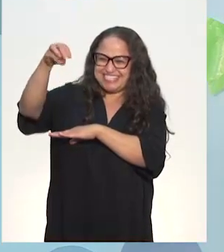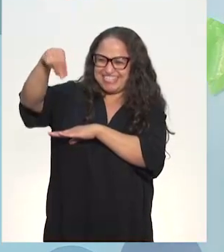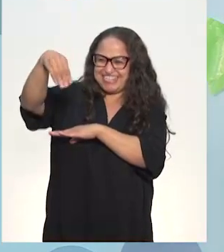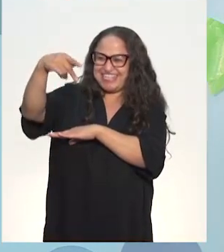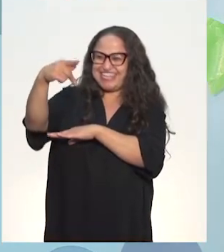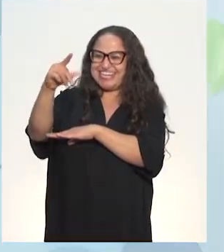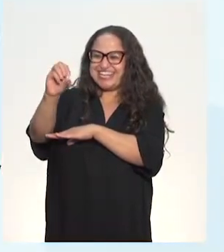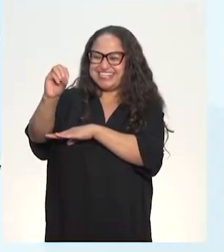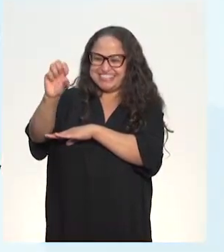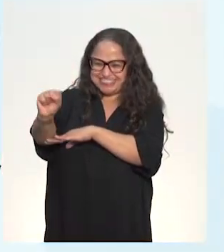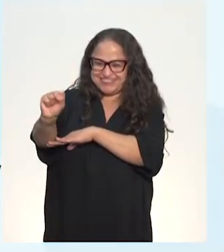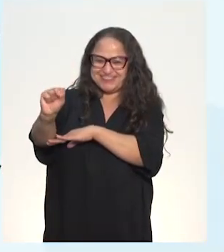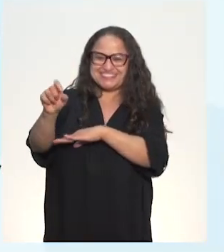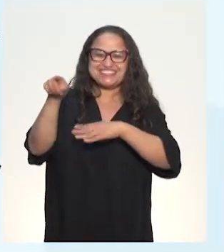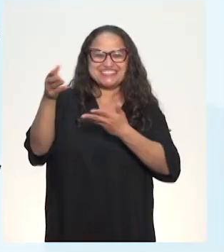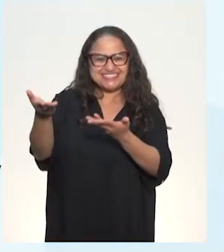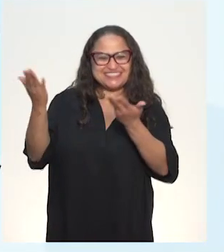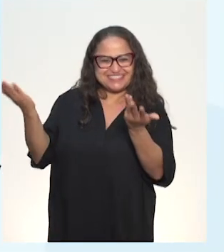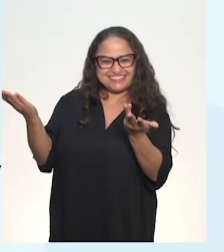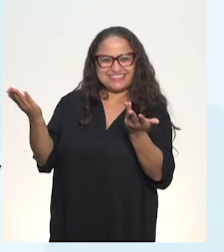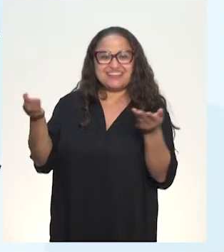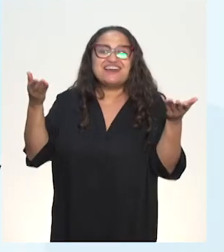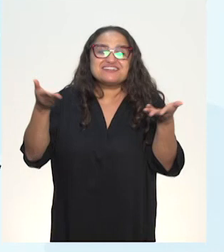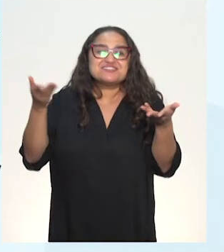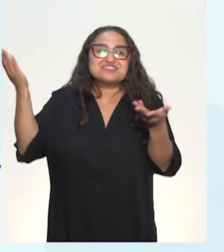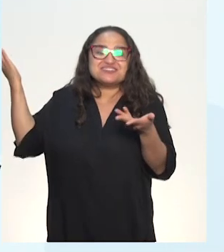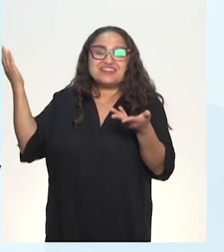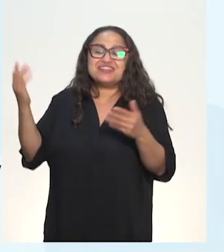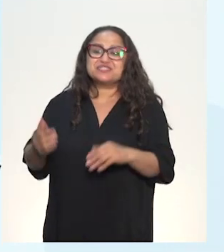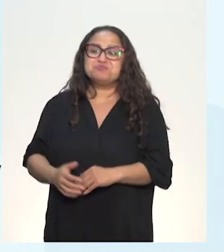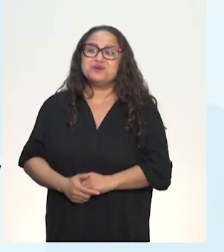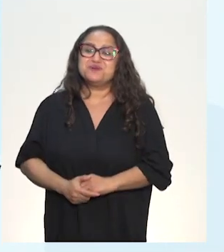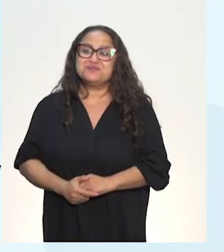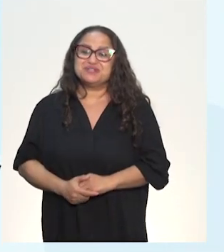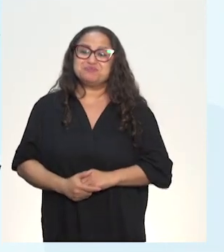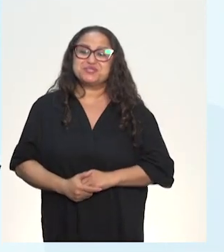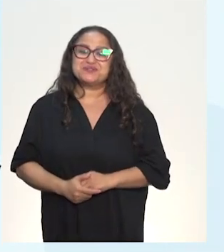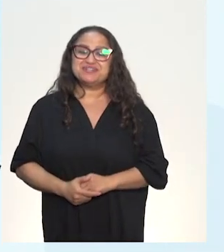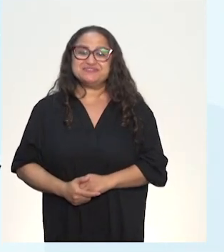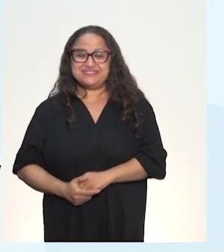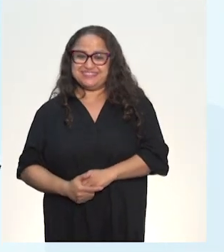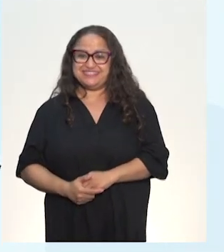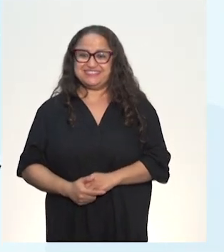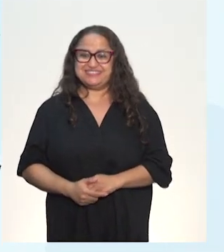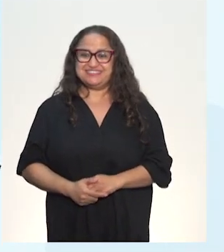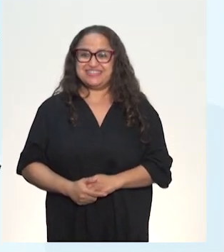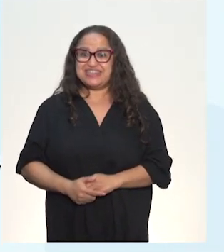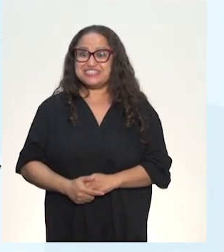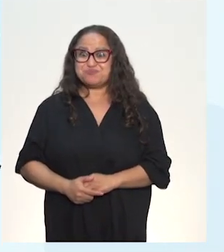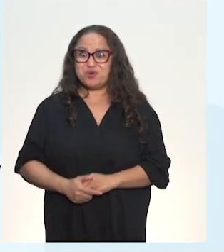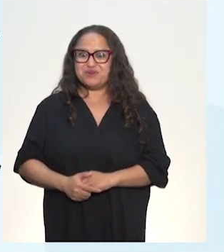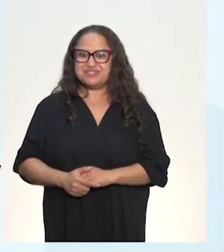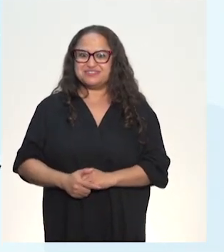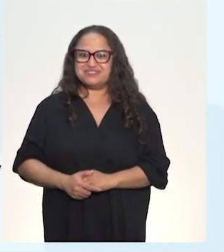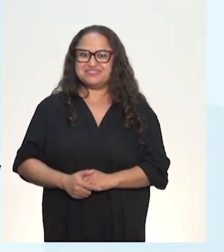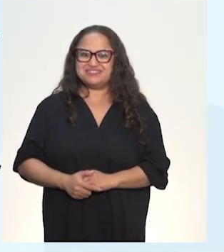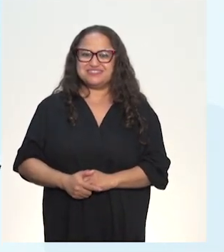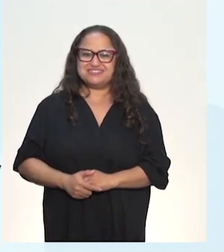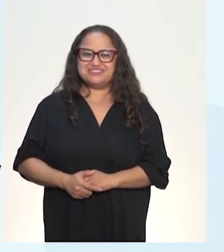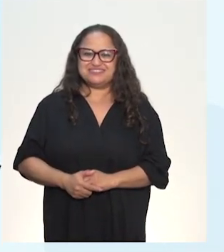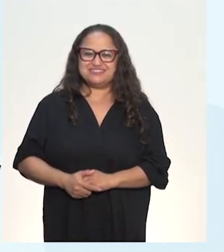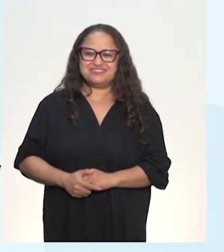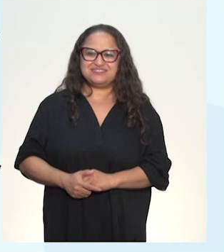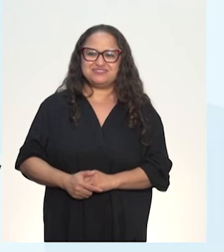página, na página 48, e aí, ó, Acordar, de Álvaro de Campos. Vamos lá então? Mas